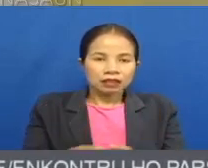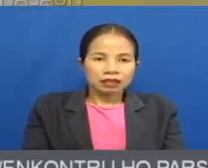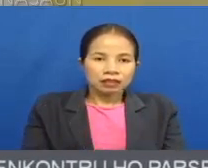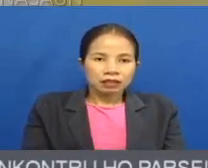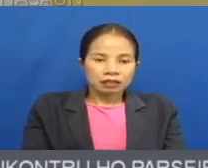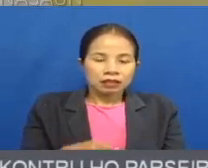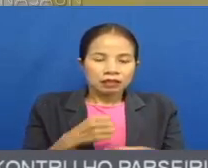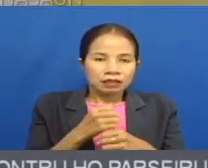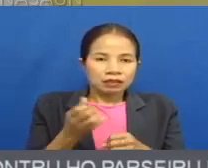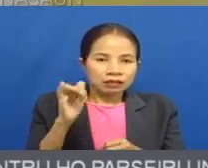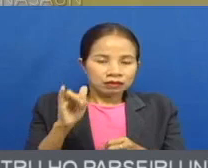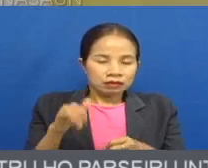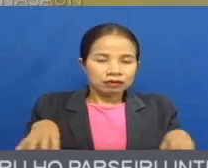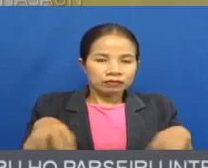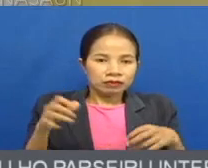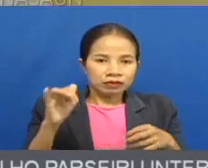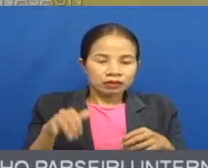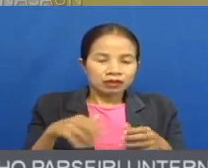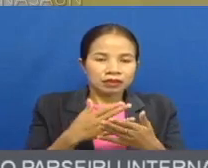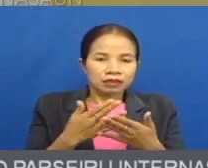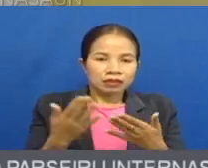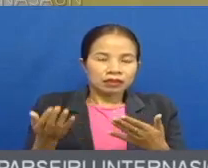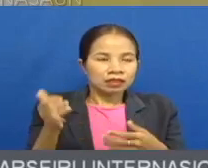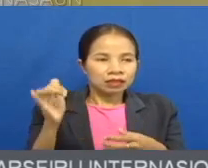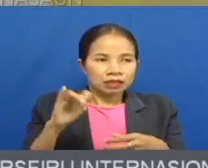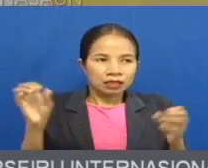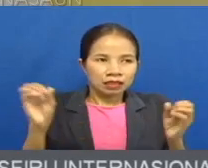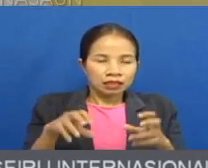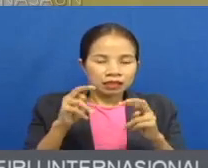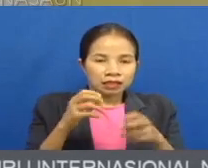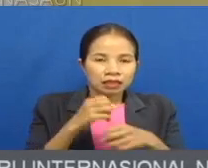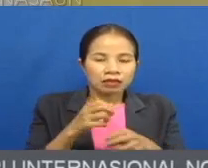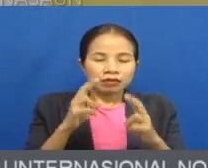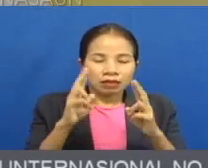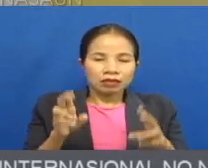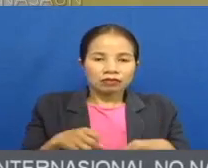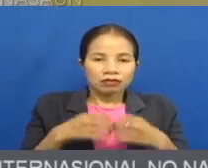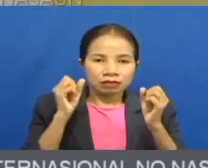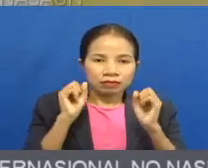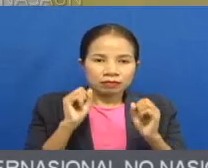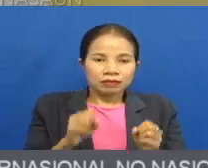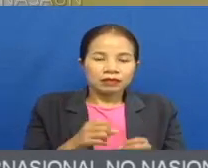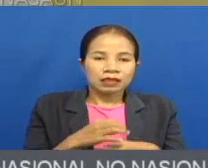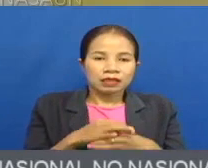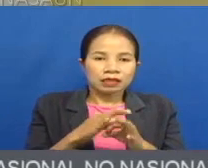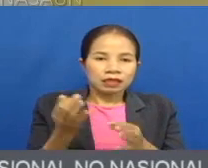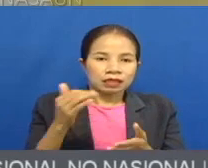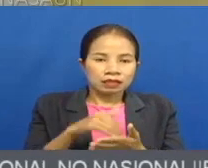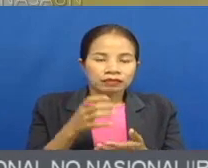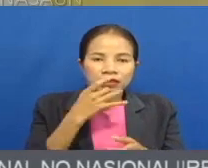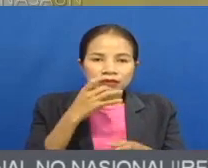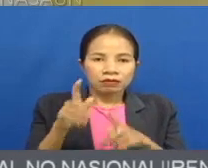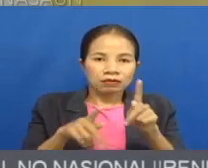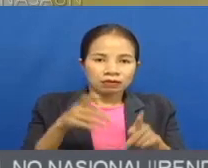arranjo sira intervenção sirne equipamento material sirne lá e te tem halo lá isso ensa para vele halo restabilize pela falha de energia para